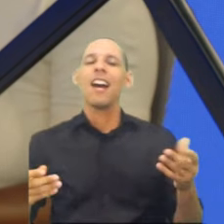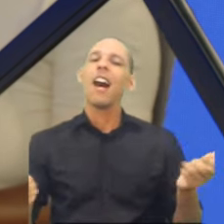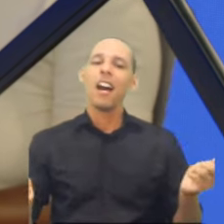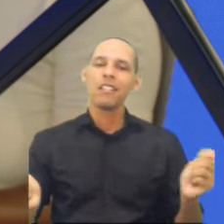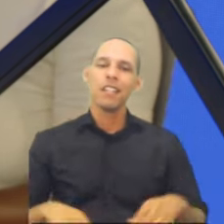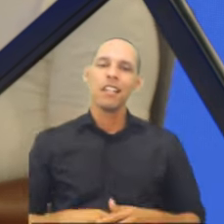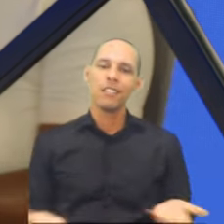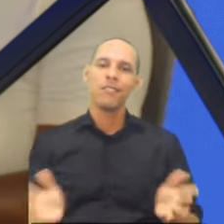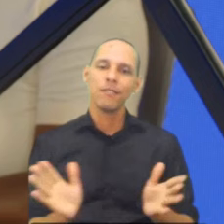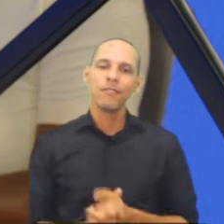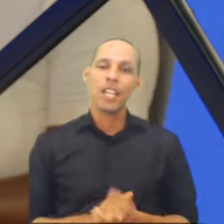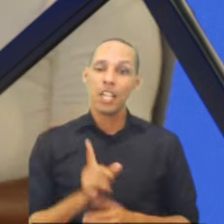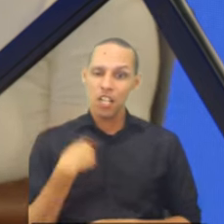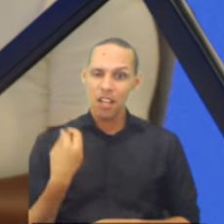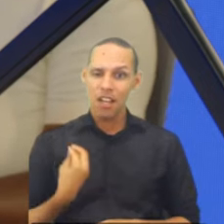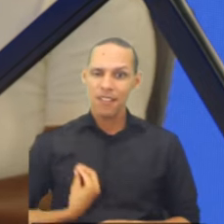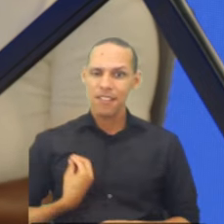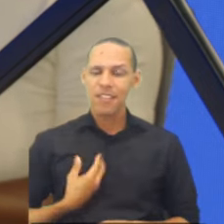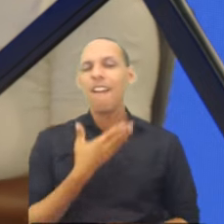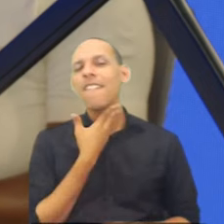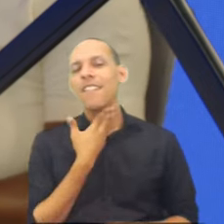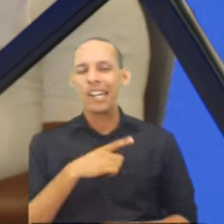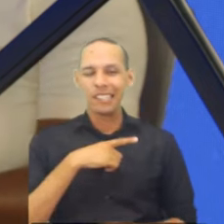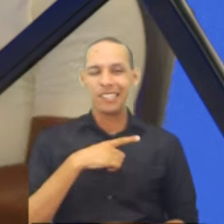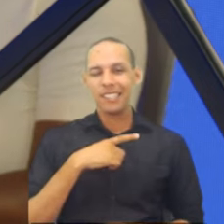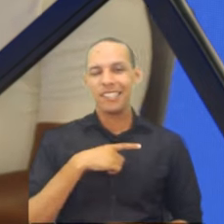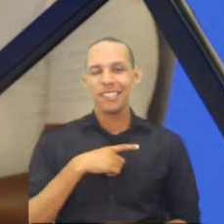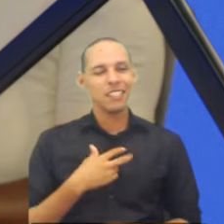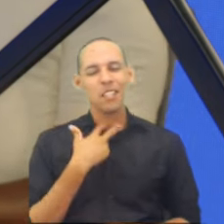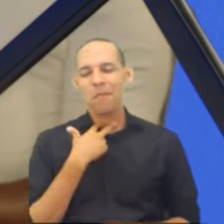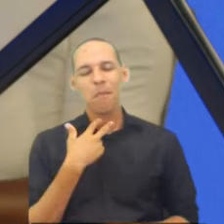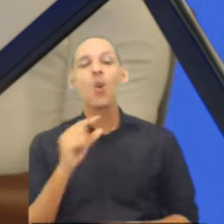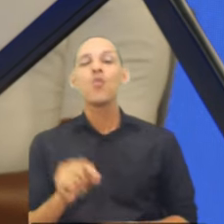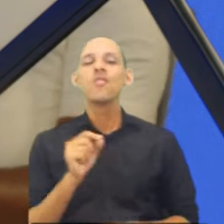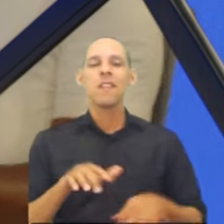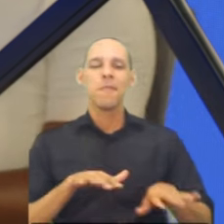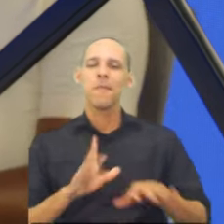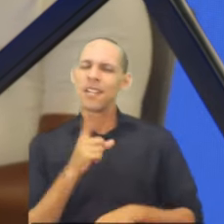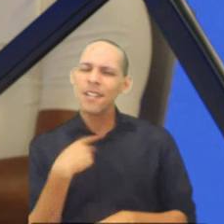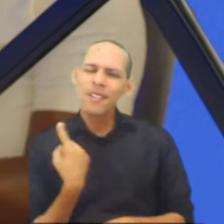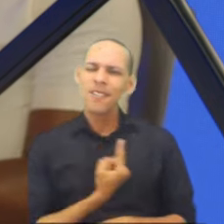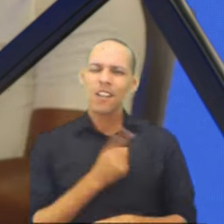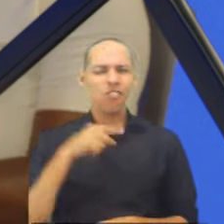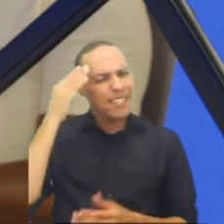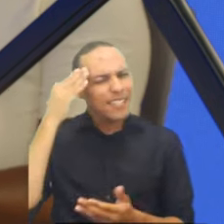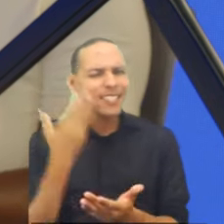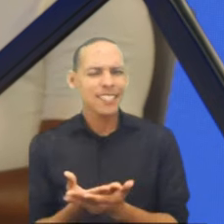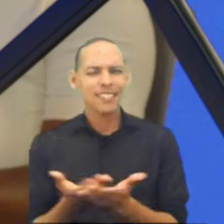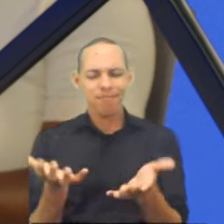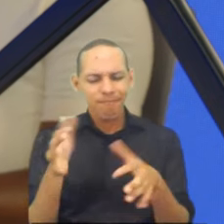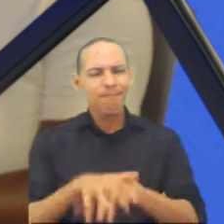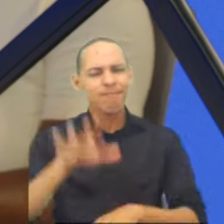deixar morrer eu acho que enquanto nós tivermos vozes a gente não pode deixar que os nossos movimentos o que a gente